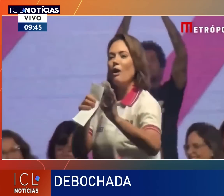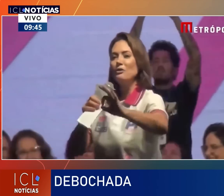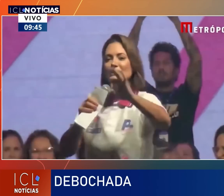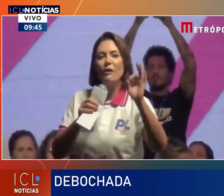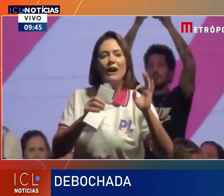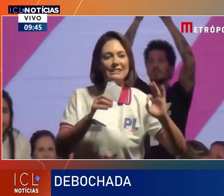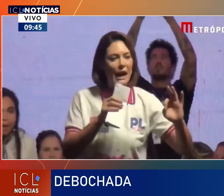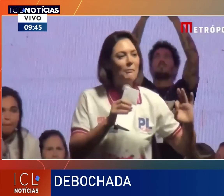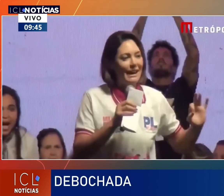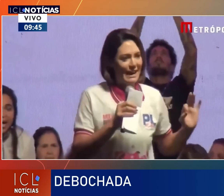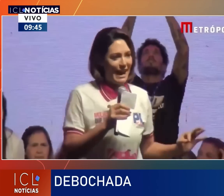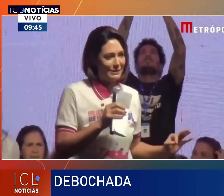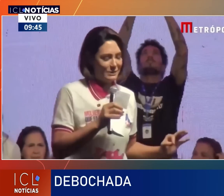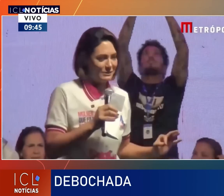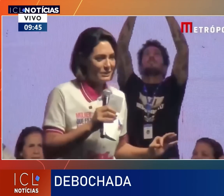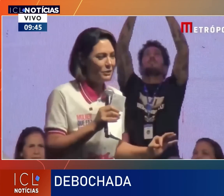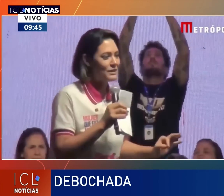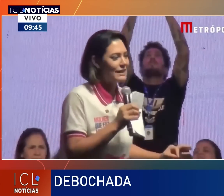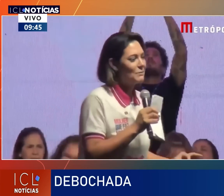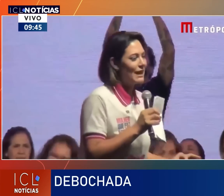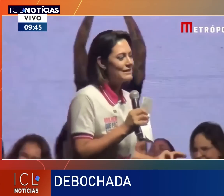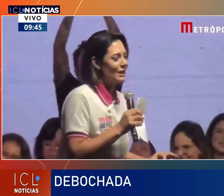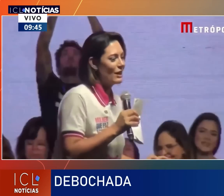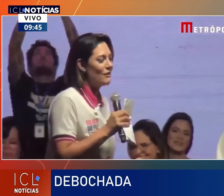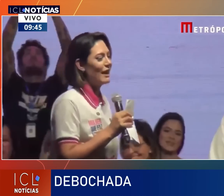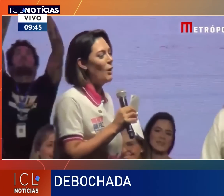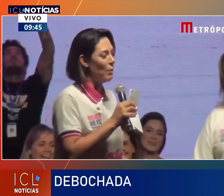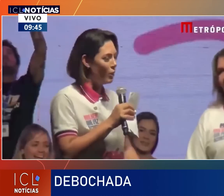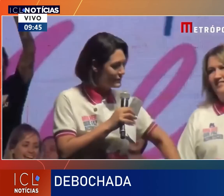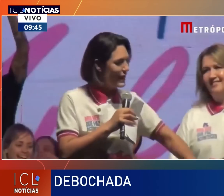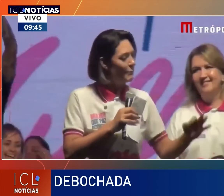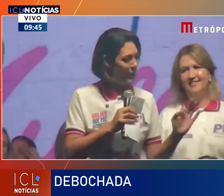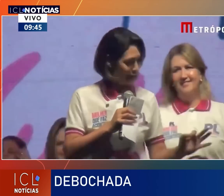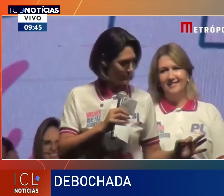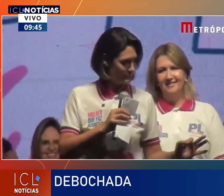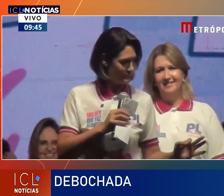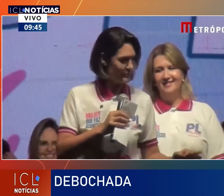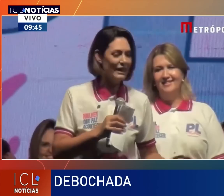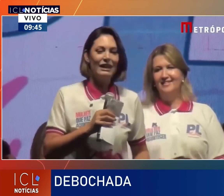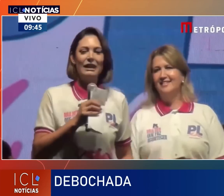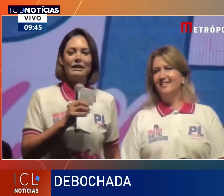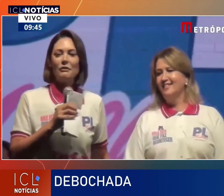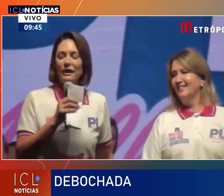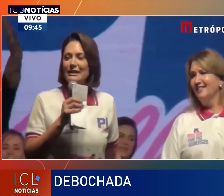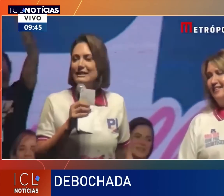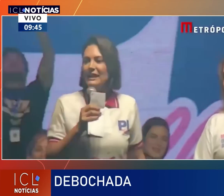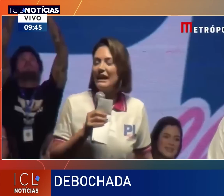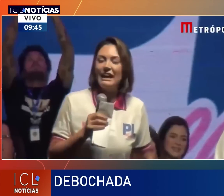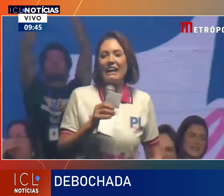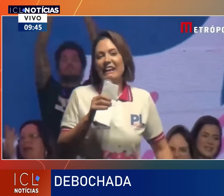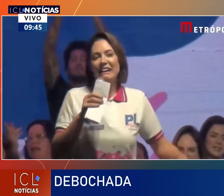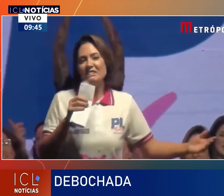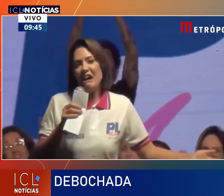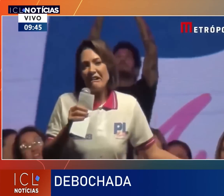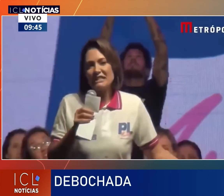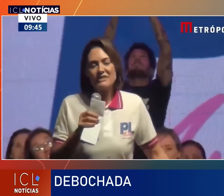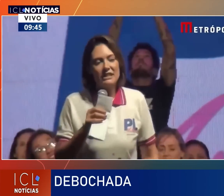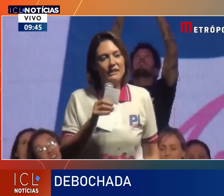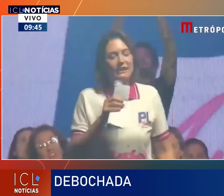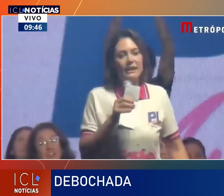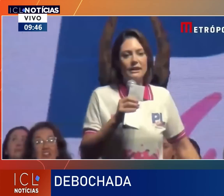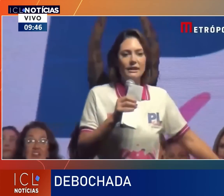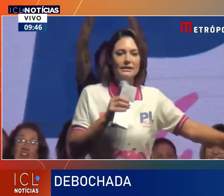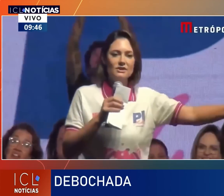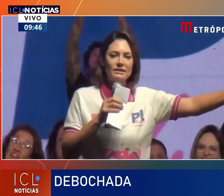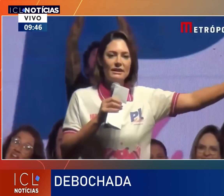Tem um povo tão atrapalhado, se fosse lá em Brasília eu ia falar um povo tapado, que fica assim, cadê as joias?